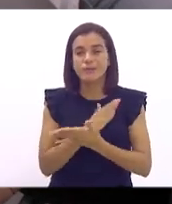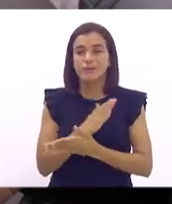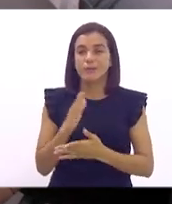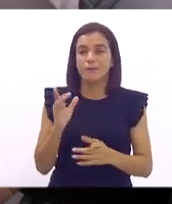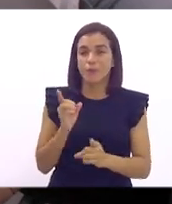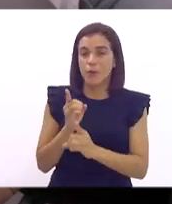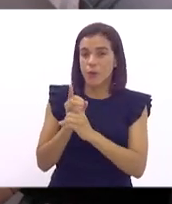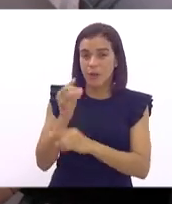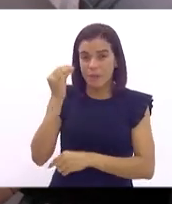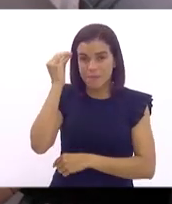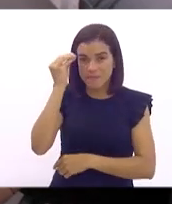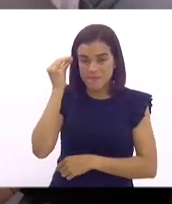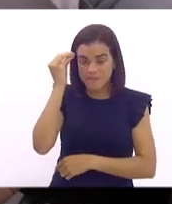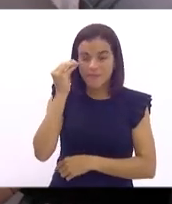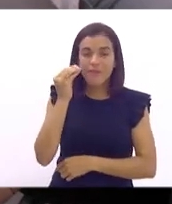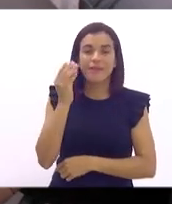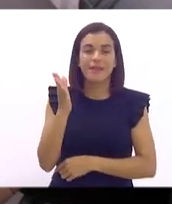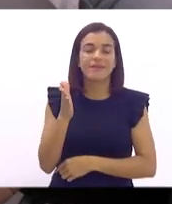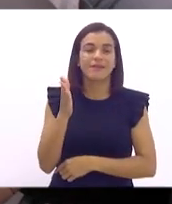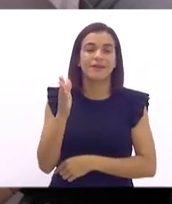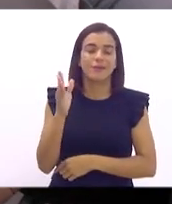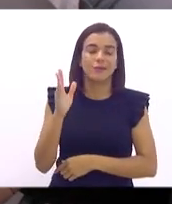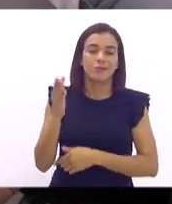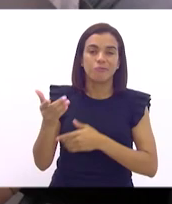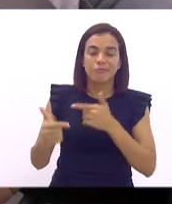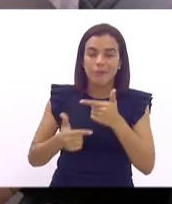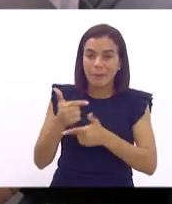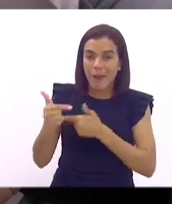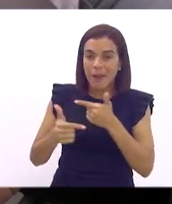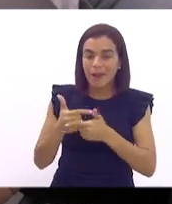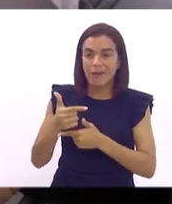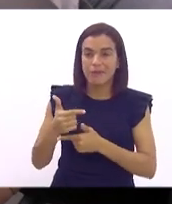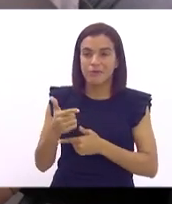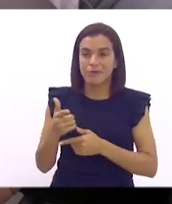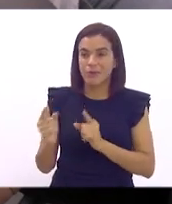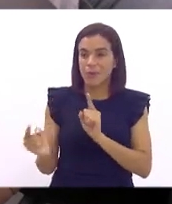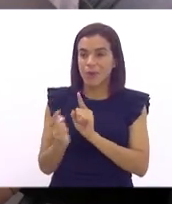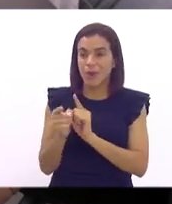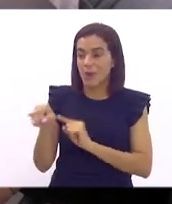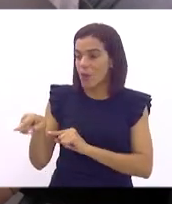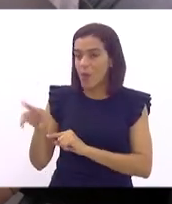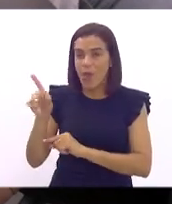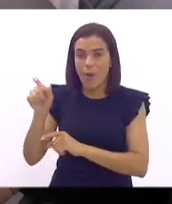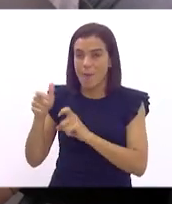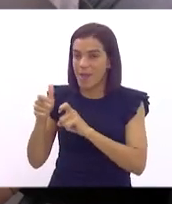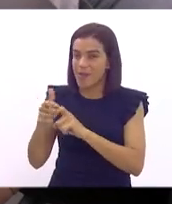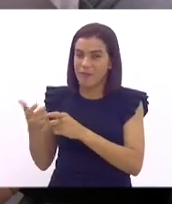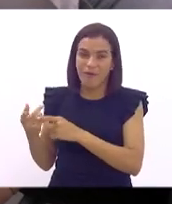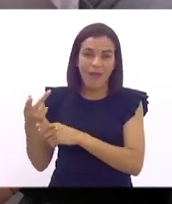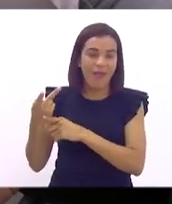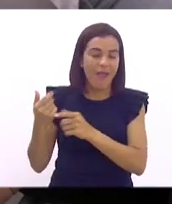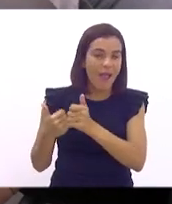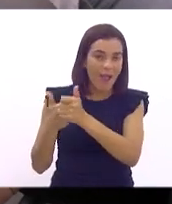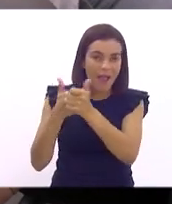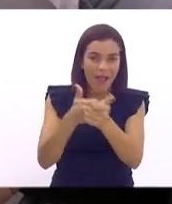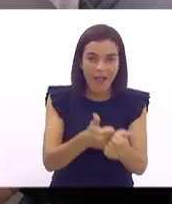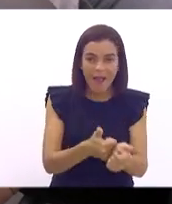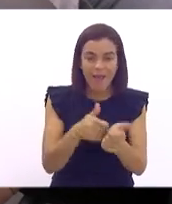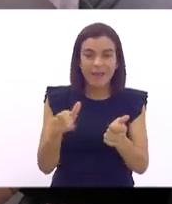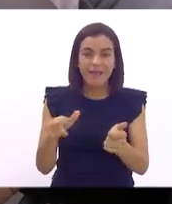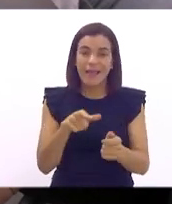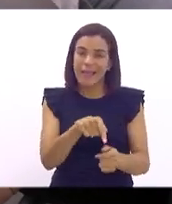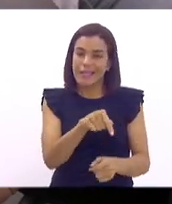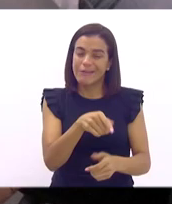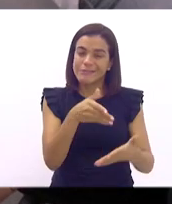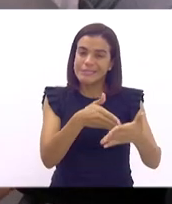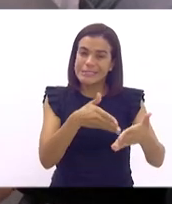o psiquiatra que estava no plantão, que atendeu primeiramente, e que não é aquele que vai acompanhar, e aquele que acompanha, você tem